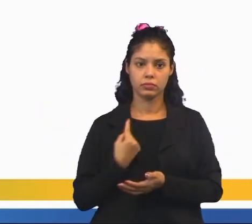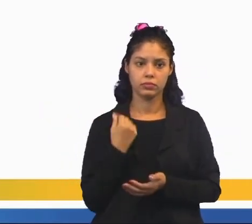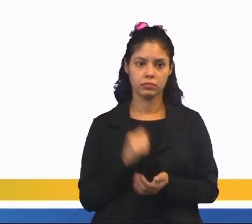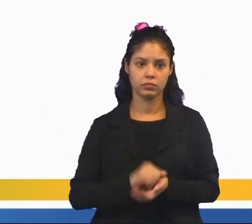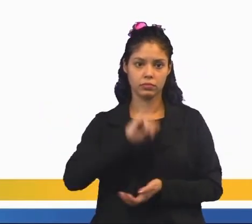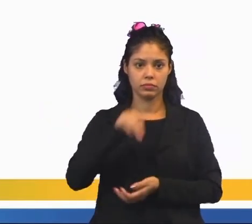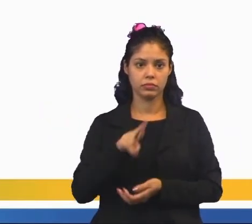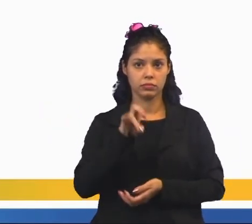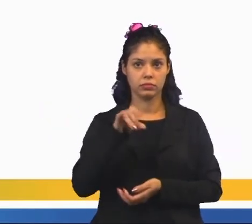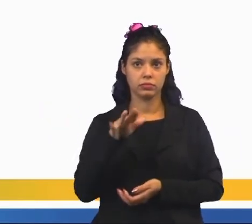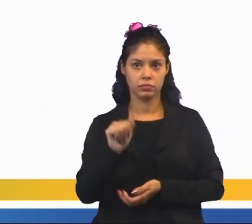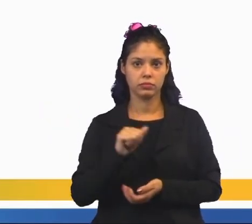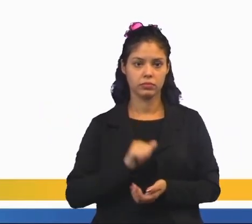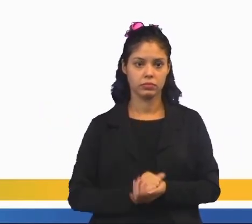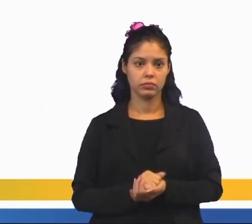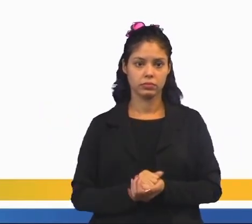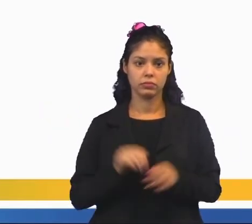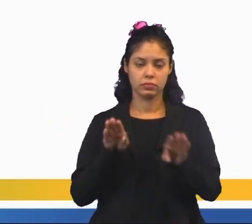de jardineiro, né?